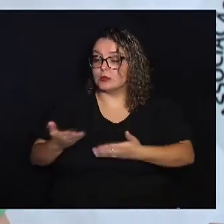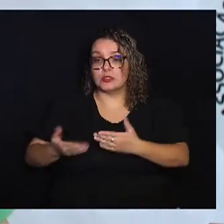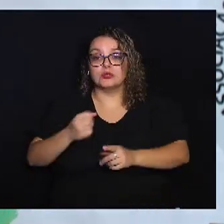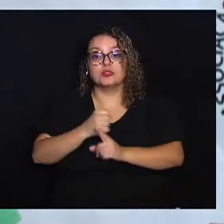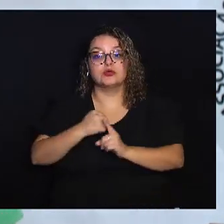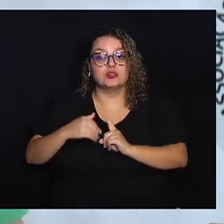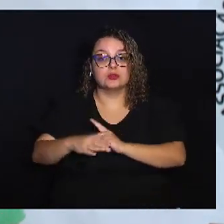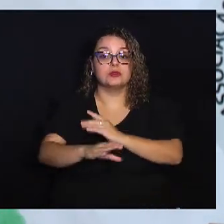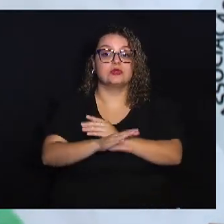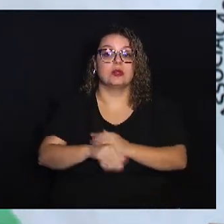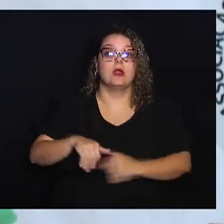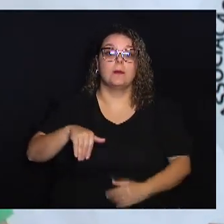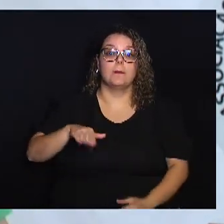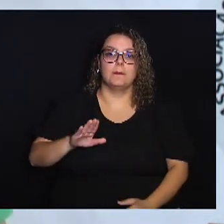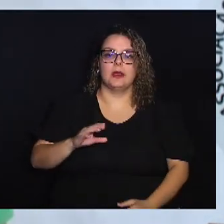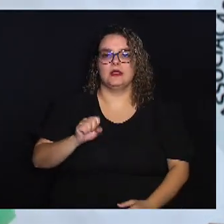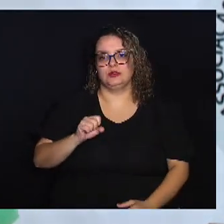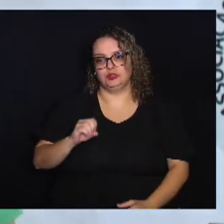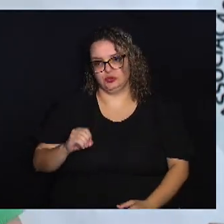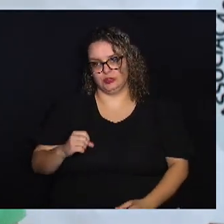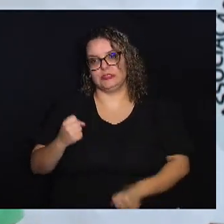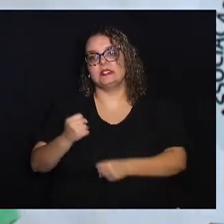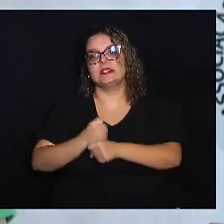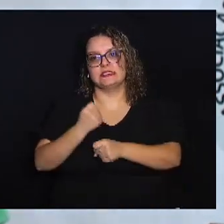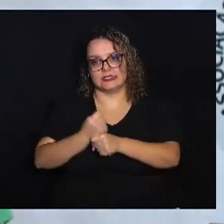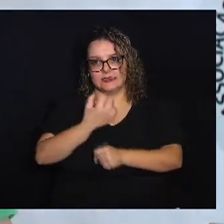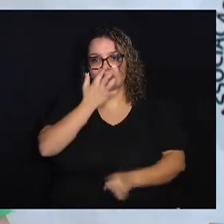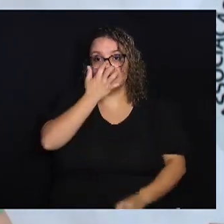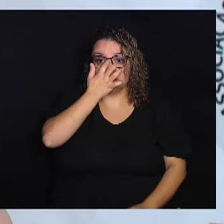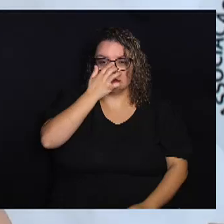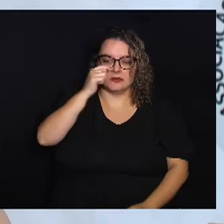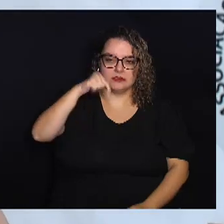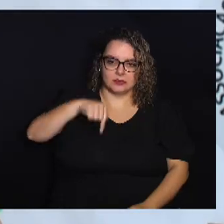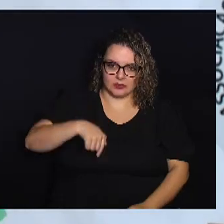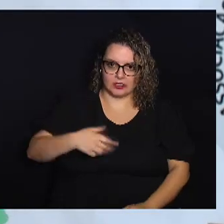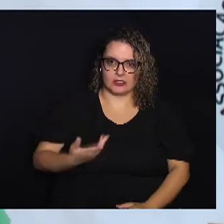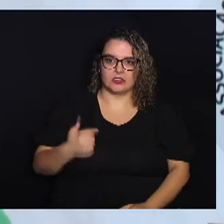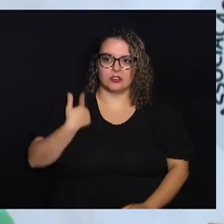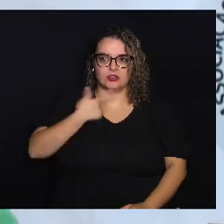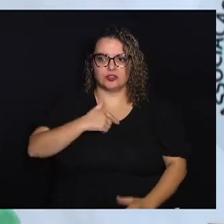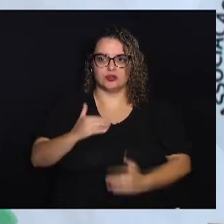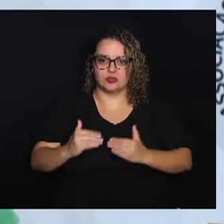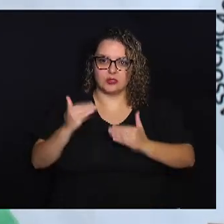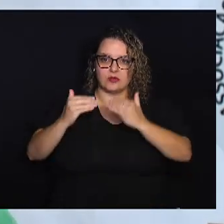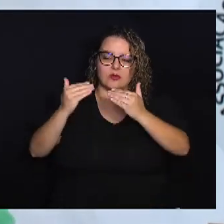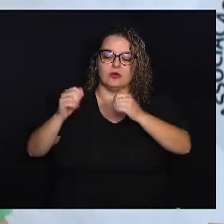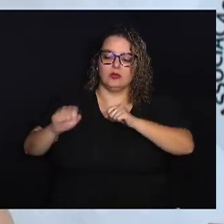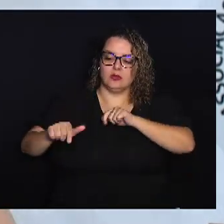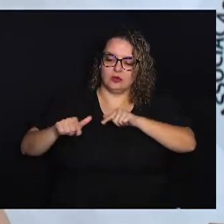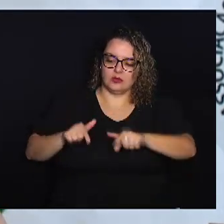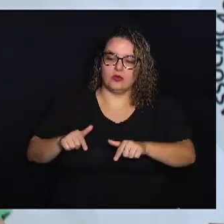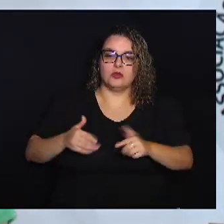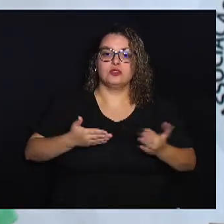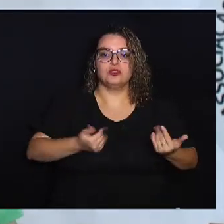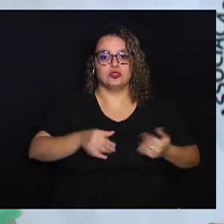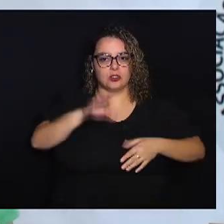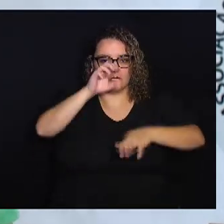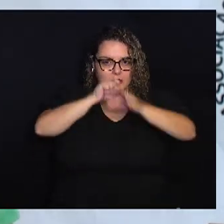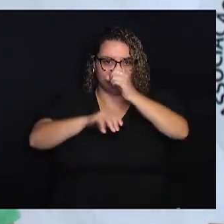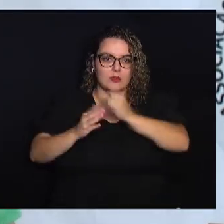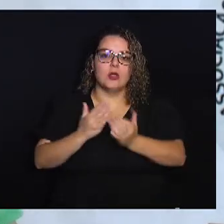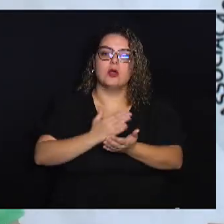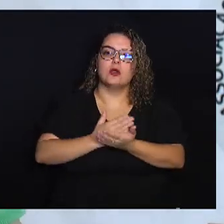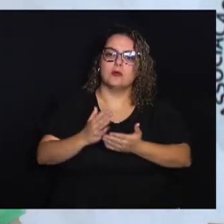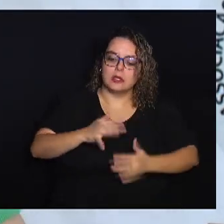sociedade já há mais de 80 anos. Então aqui, além da gente formar jovens aprendizes para iniciar